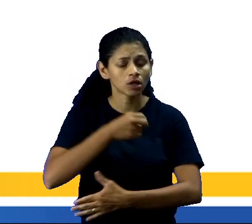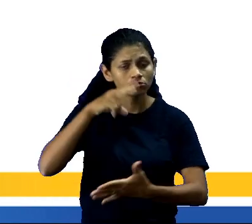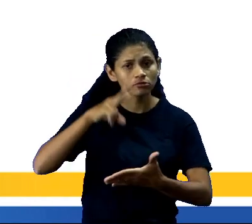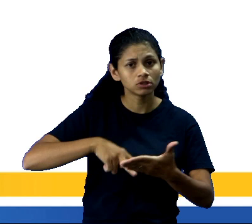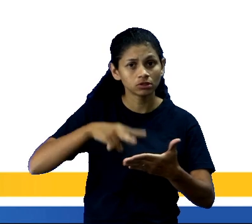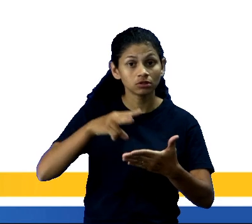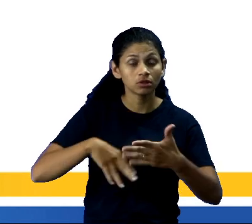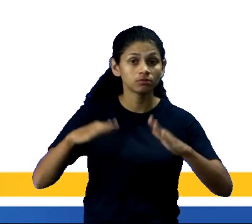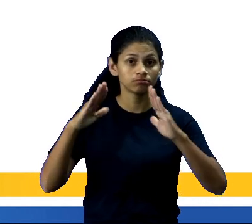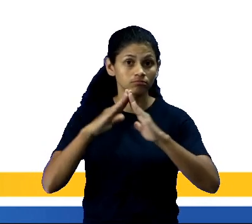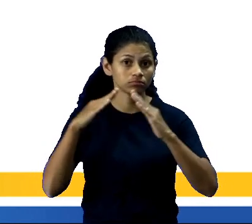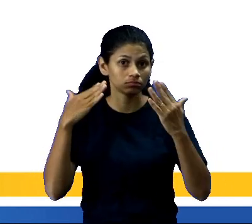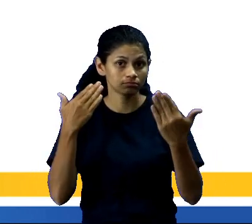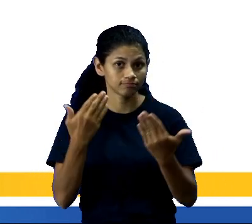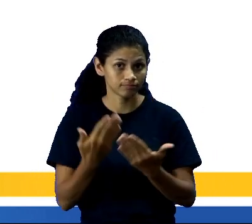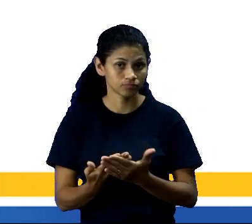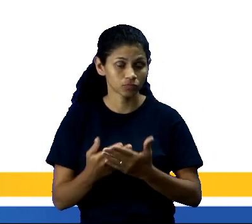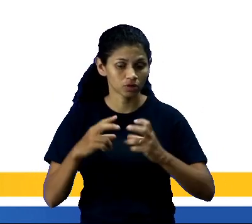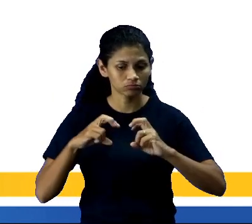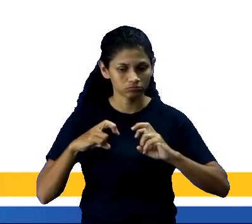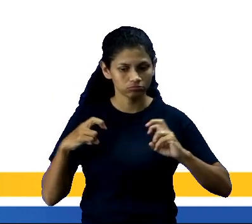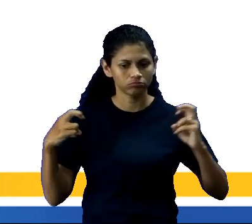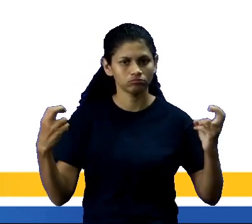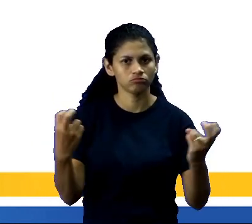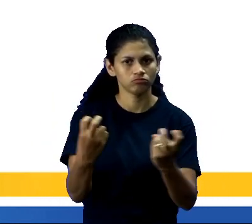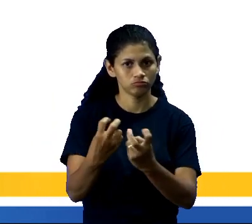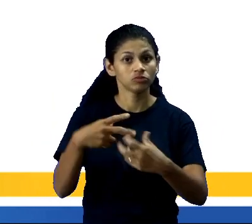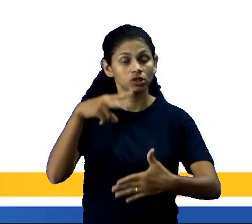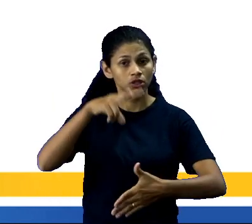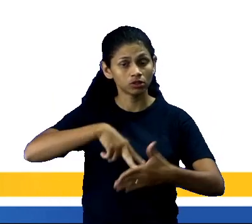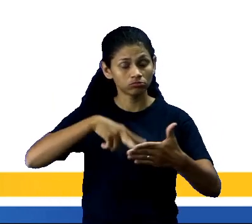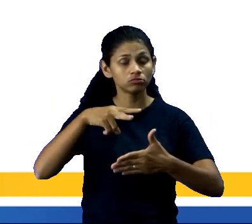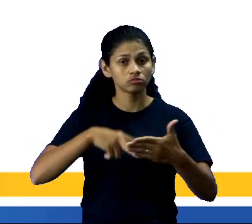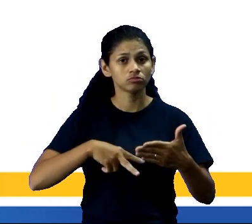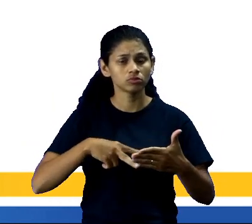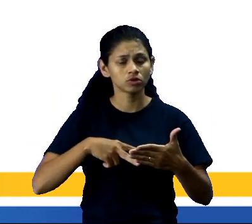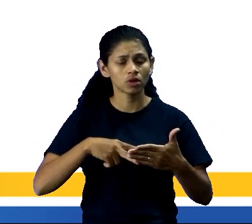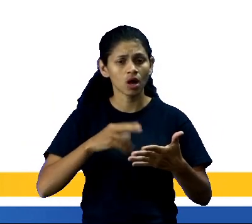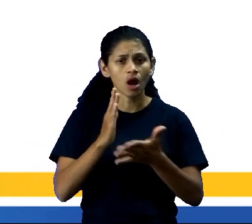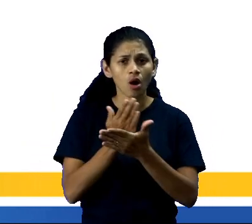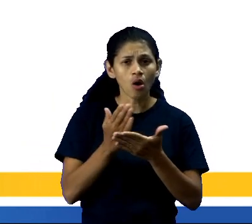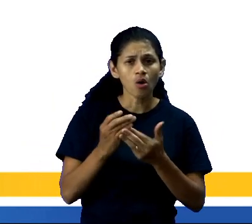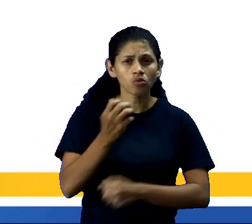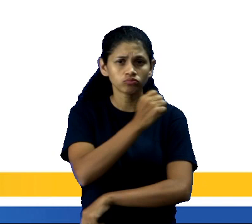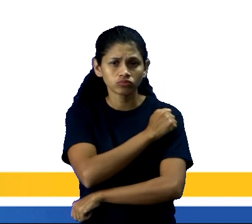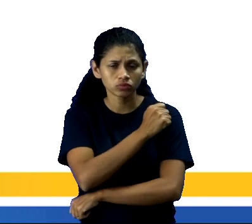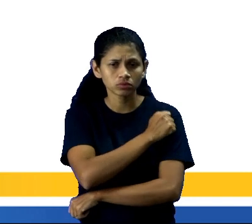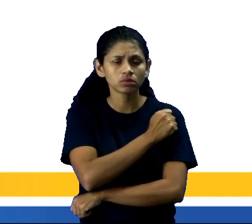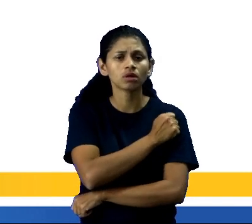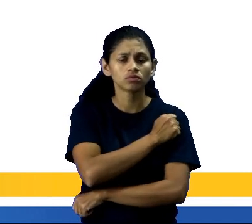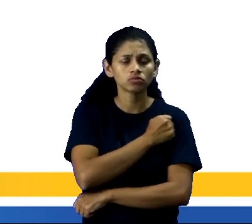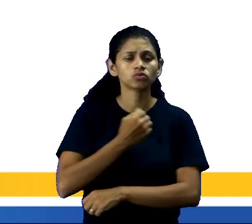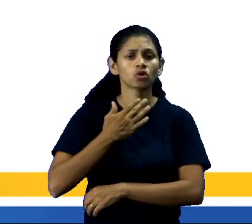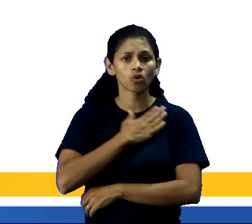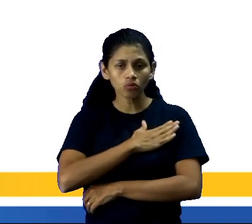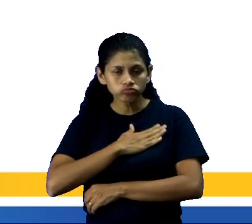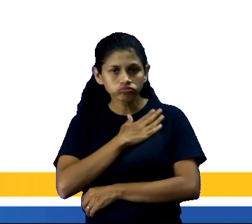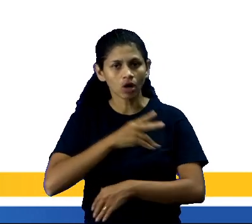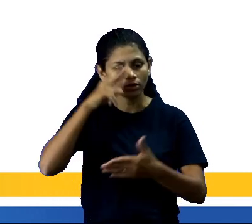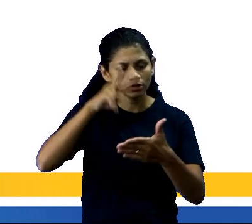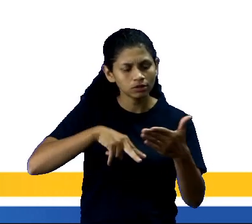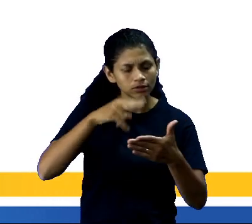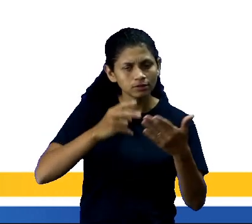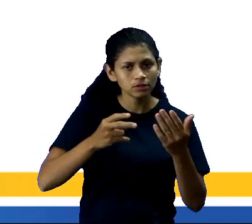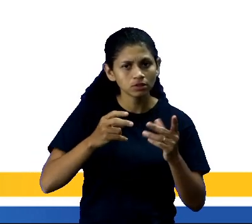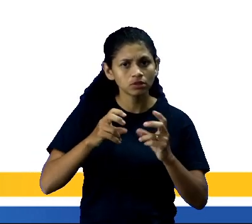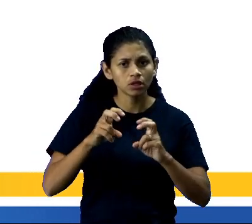né, na escola, essa roda de leitura é feita, ou muitos alunos também que gostam de ler acabam se reunindo na hora do intervalo para ler, para